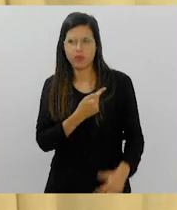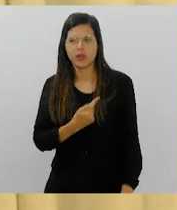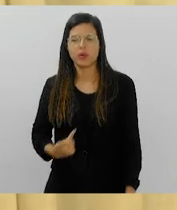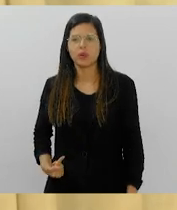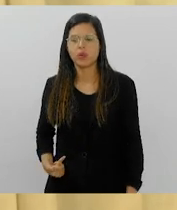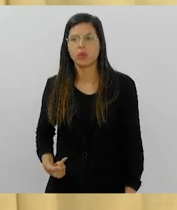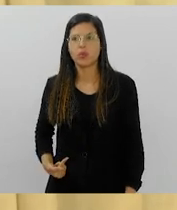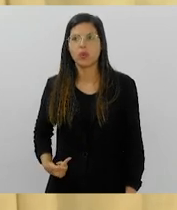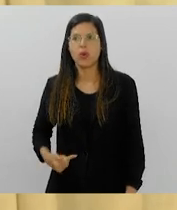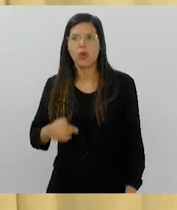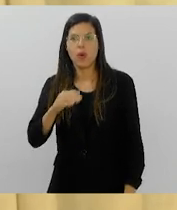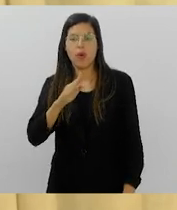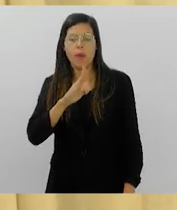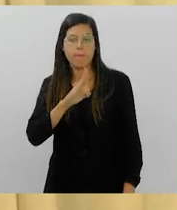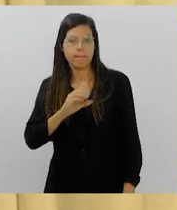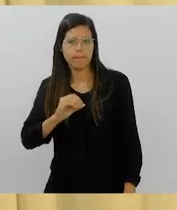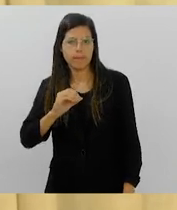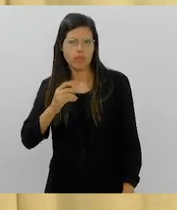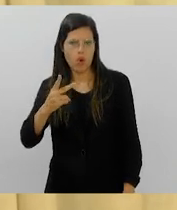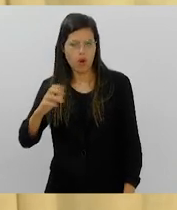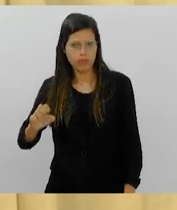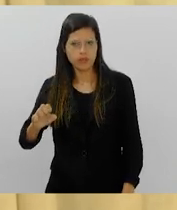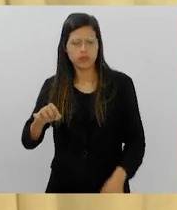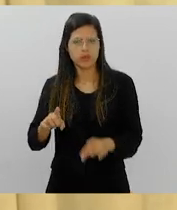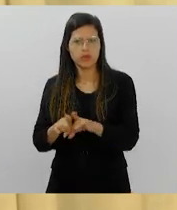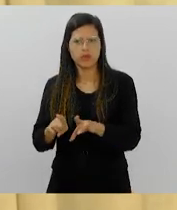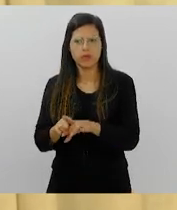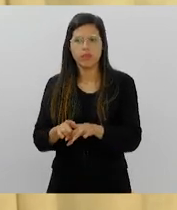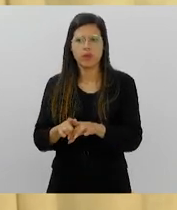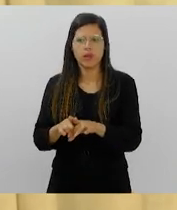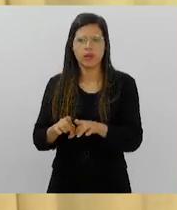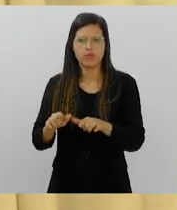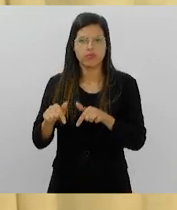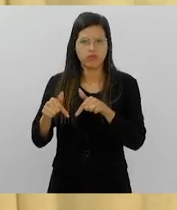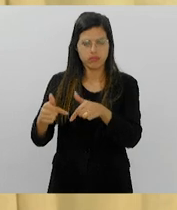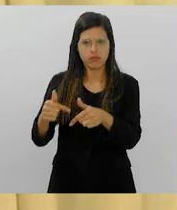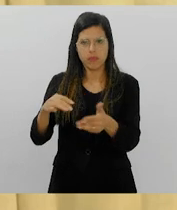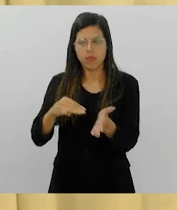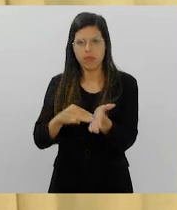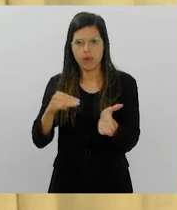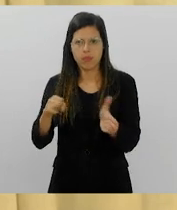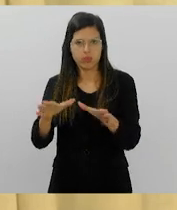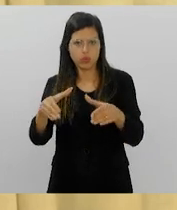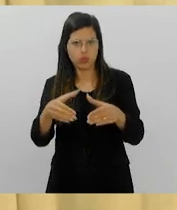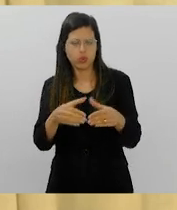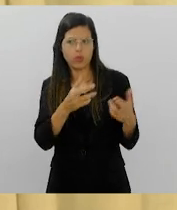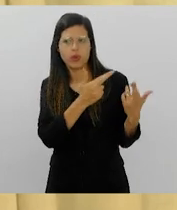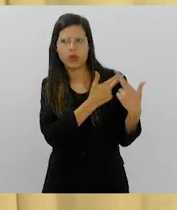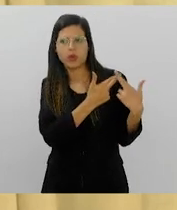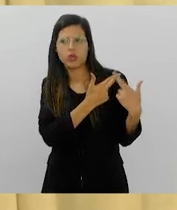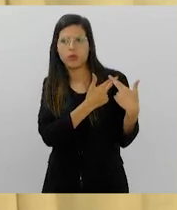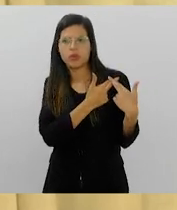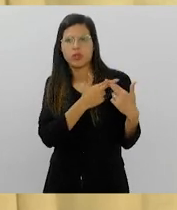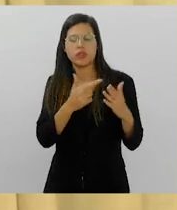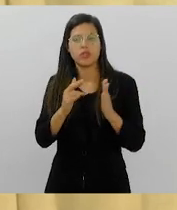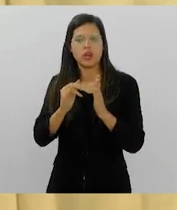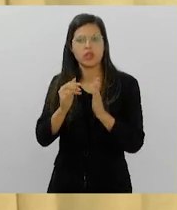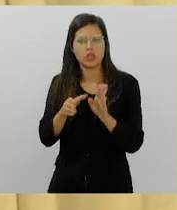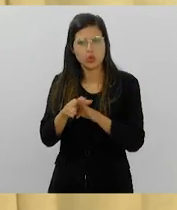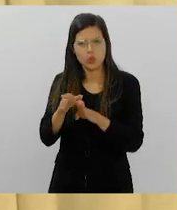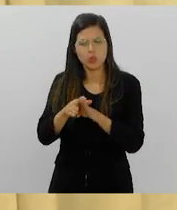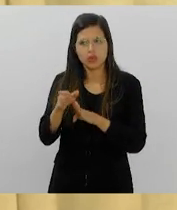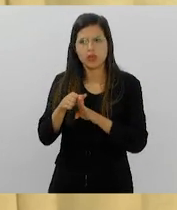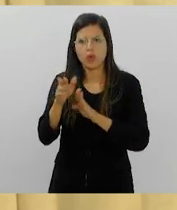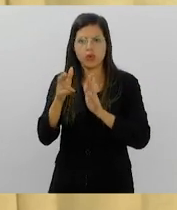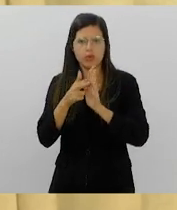pelo BOP, especialista em ataques ativos, membro do grupo de trabalho responsável pela criação da instrução normativa sobre ataques ativos, bem